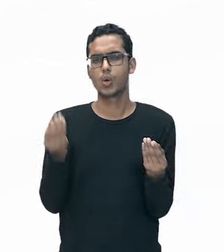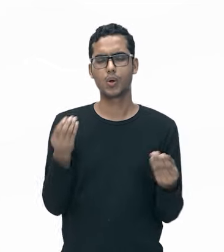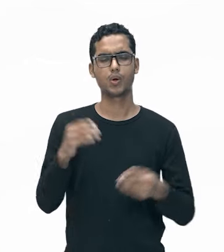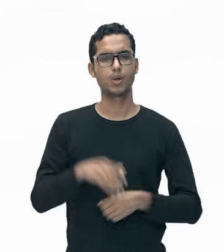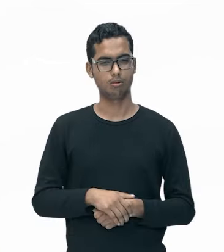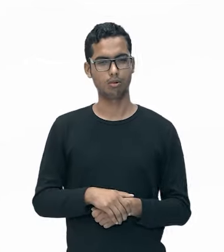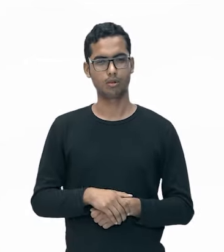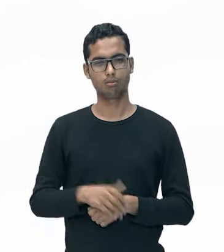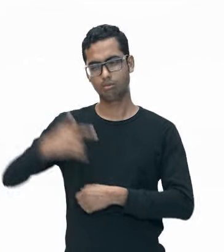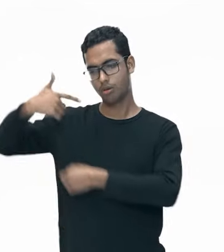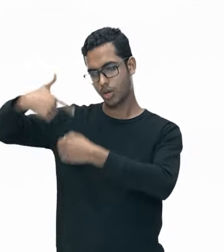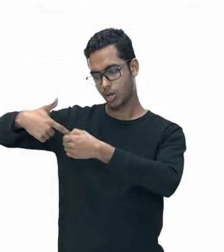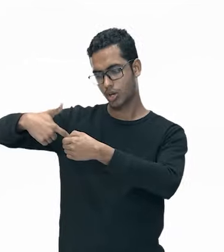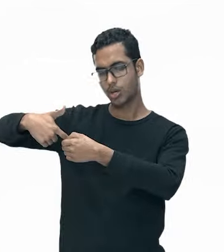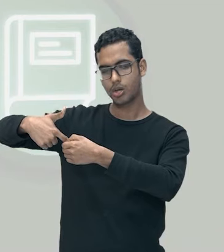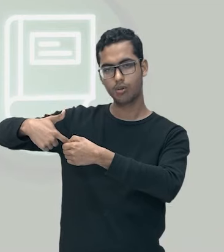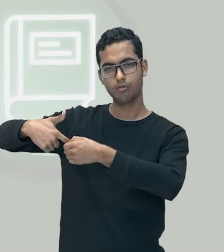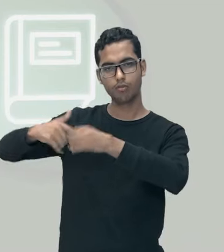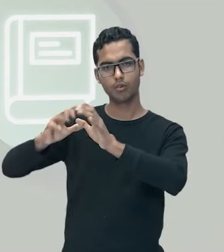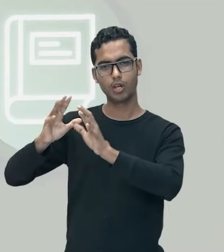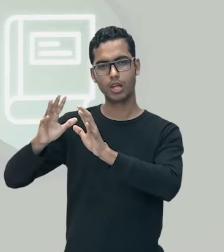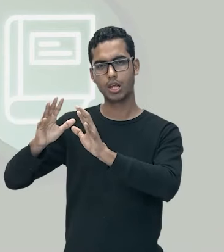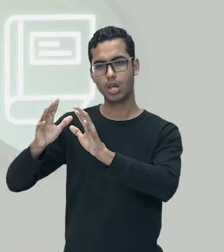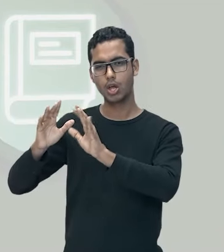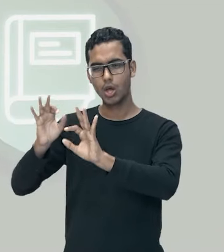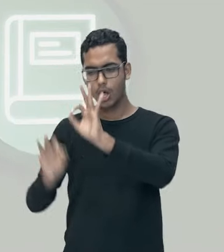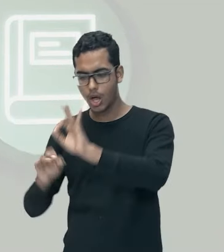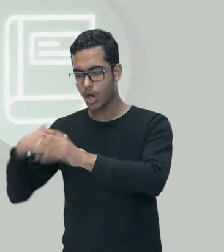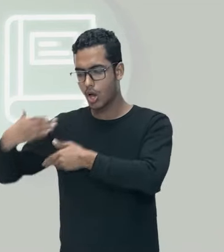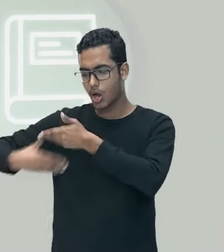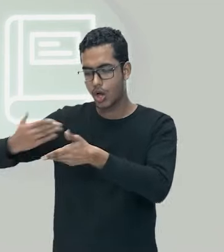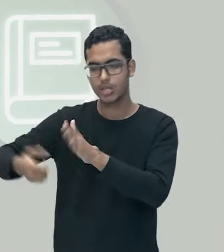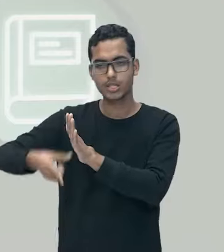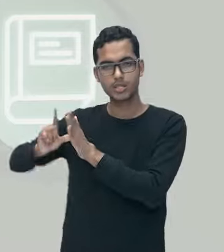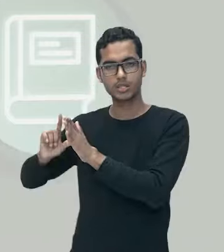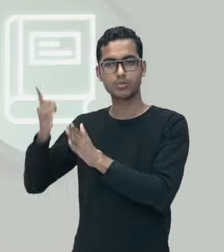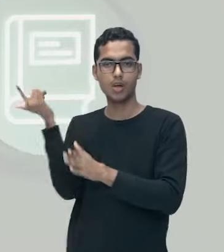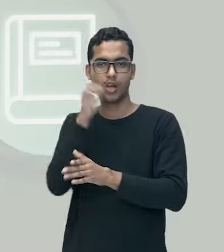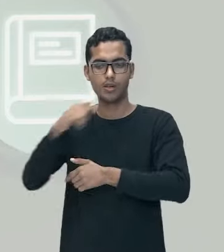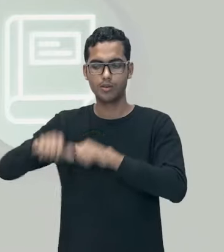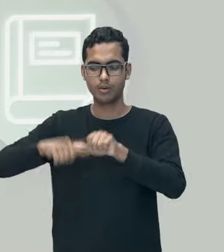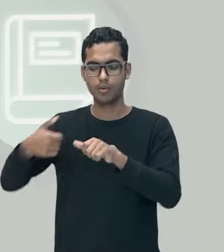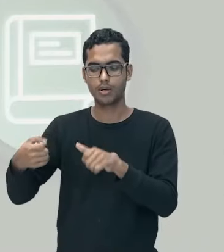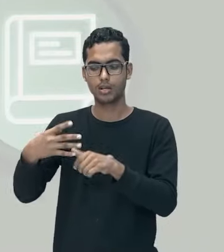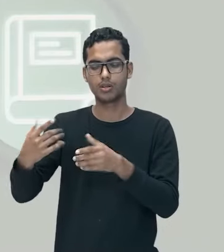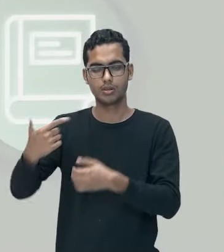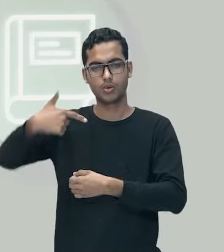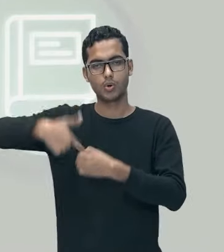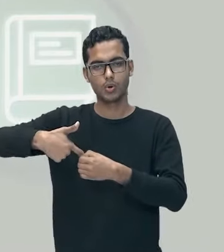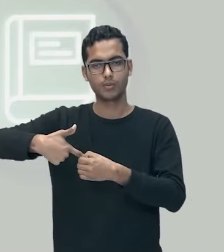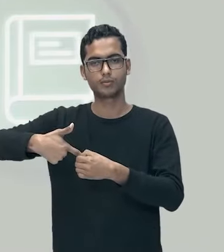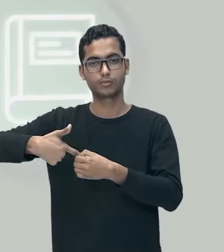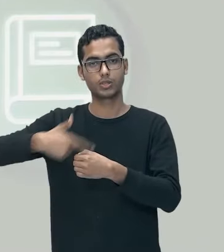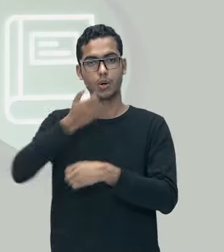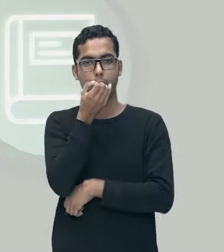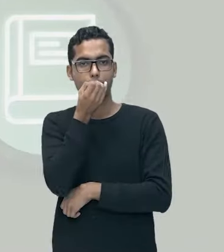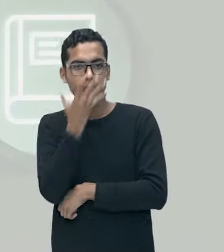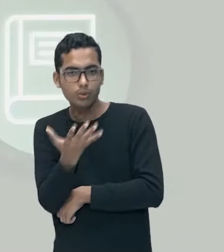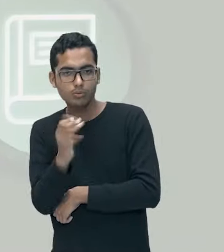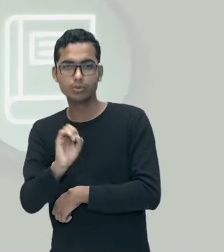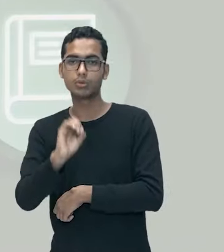gasolina foi refinada né Que processos ela passou a gente vai ter ali uma gasolina boa né